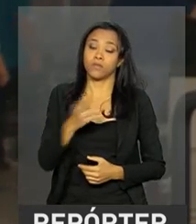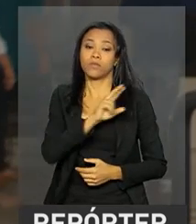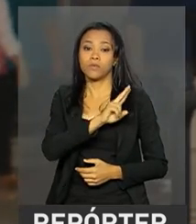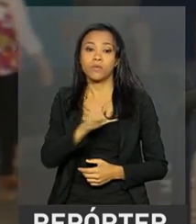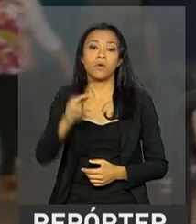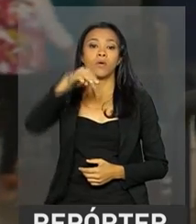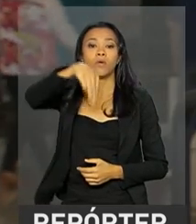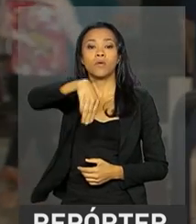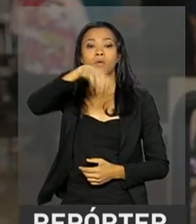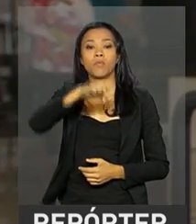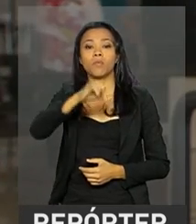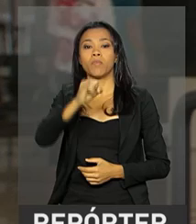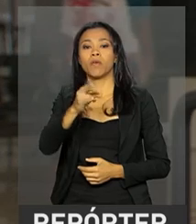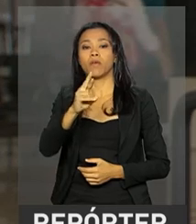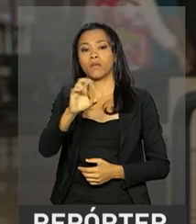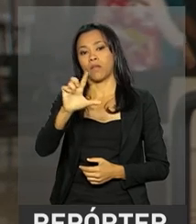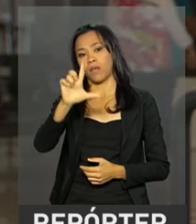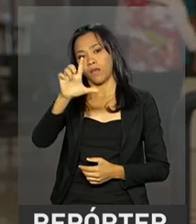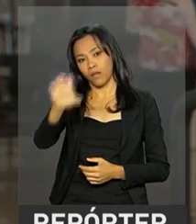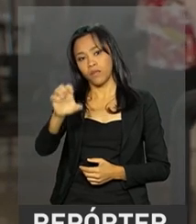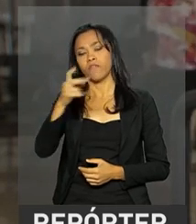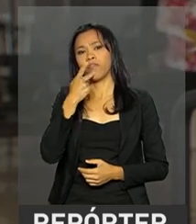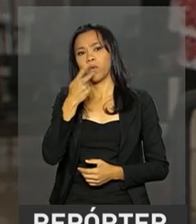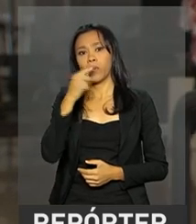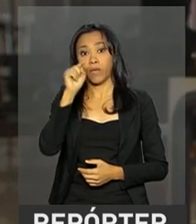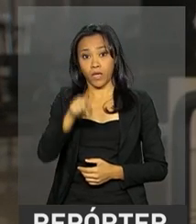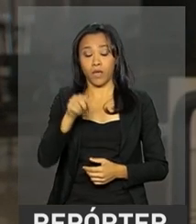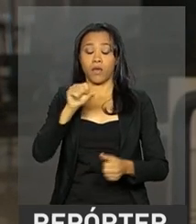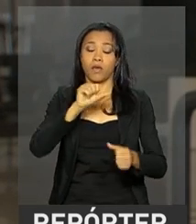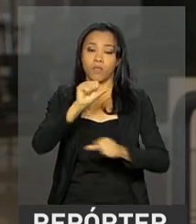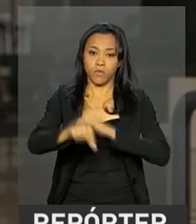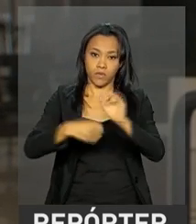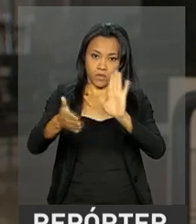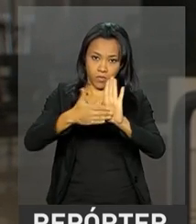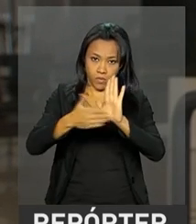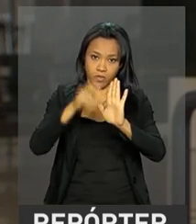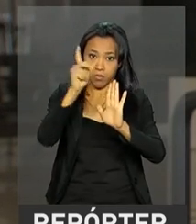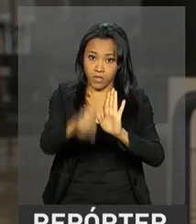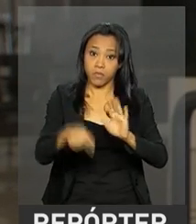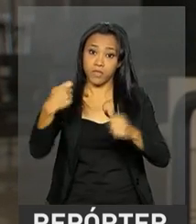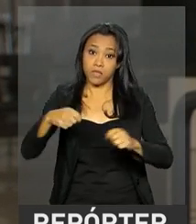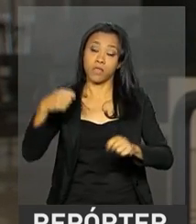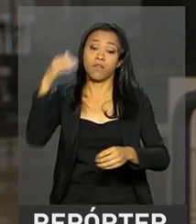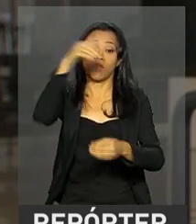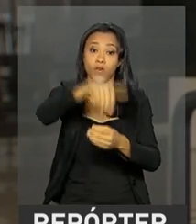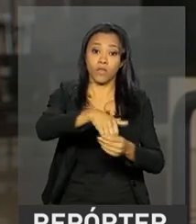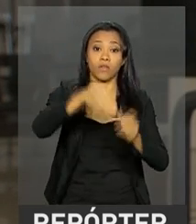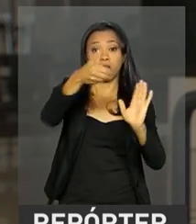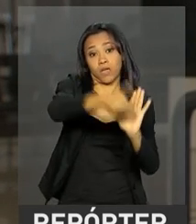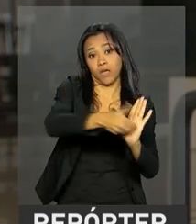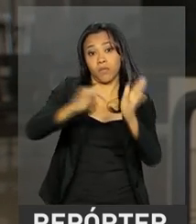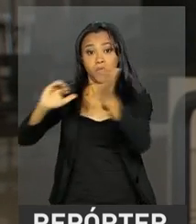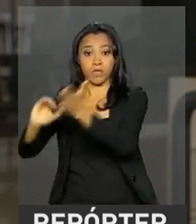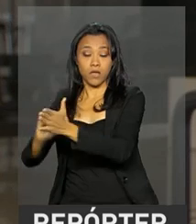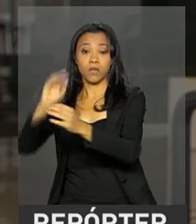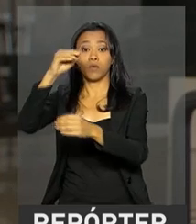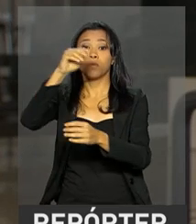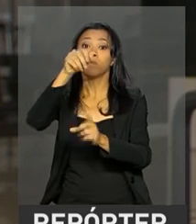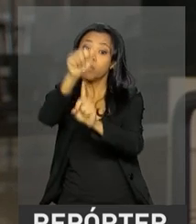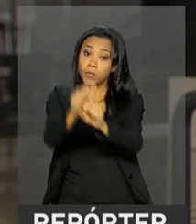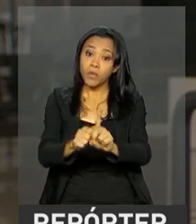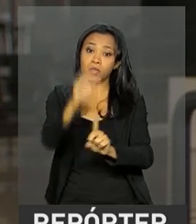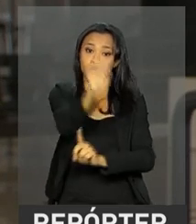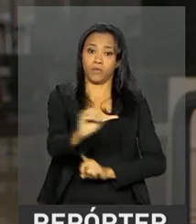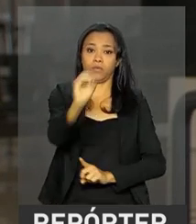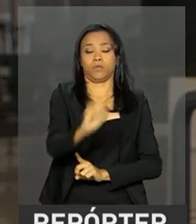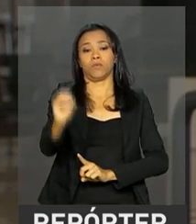que a reforma da Previdência deve ser votada na Câmara e no Senado em outubro. O ministro disse também que a previsão